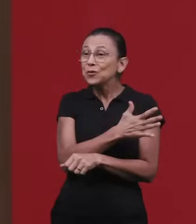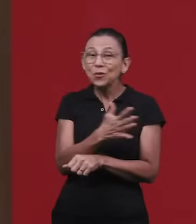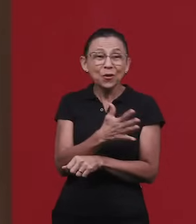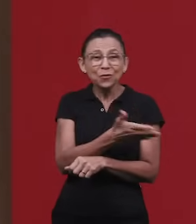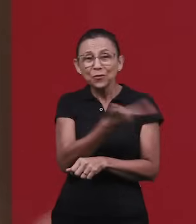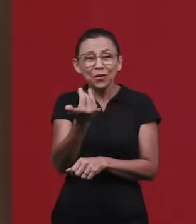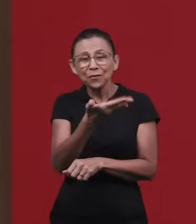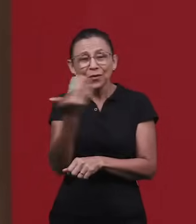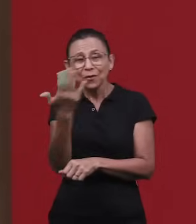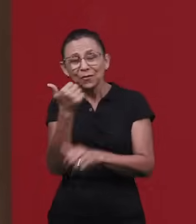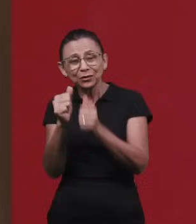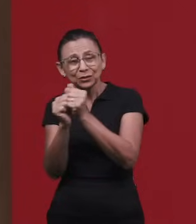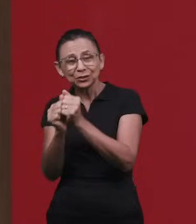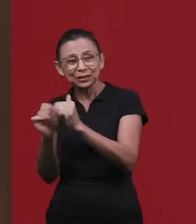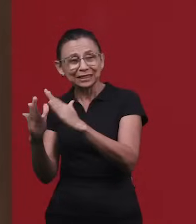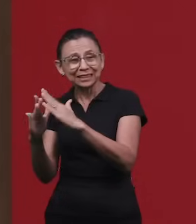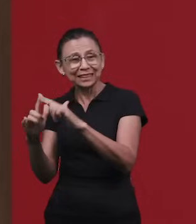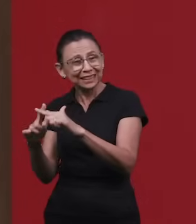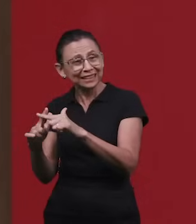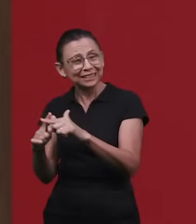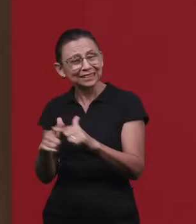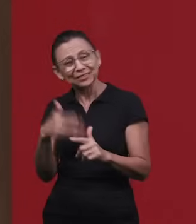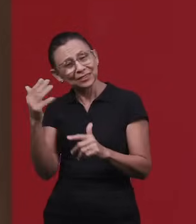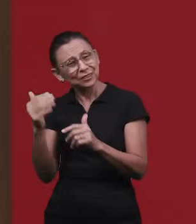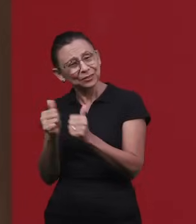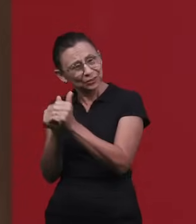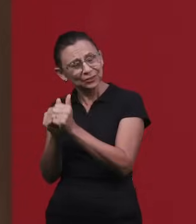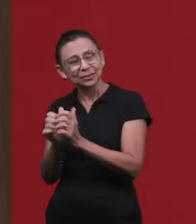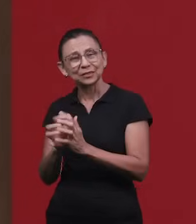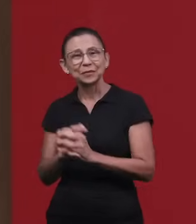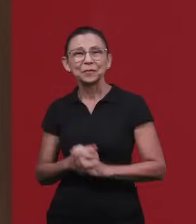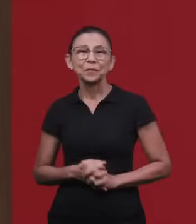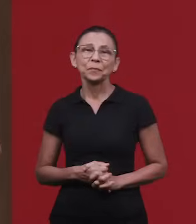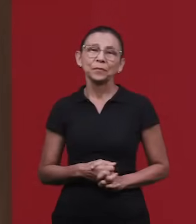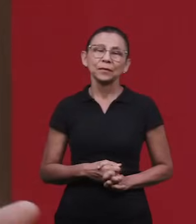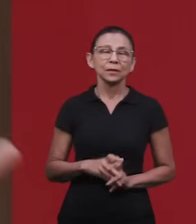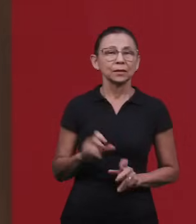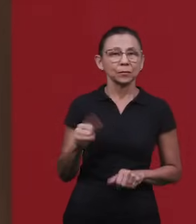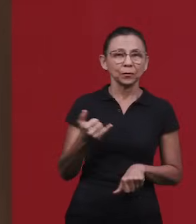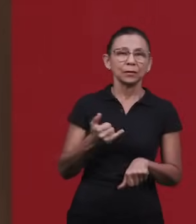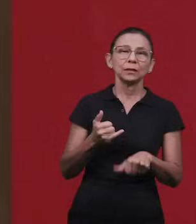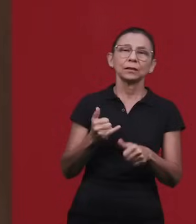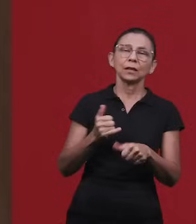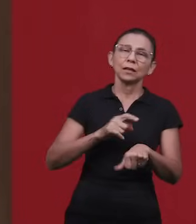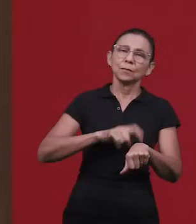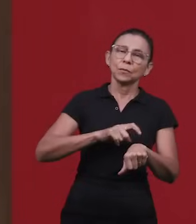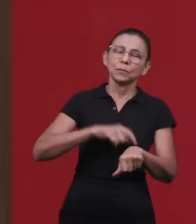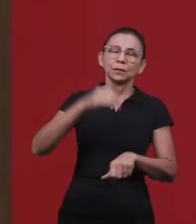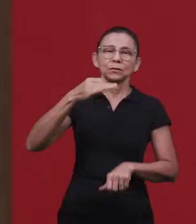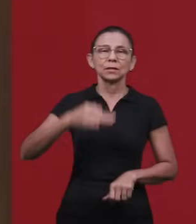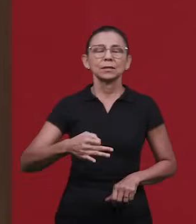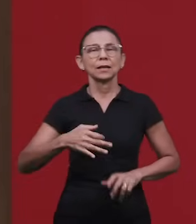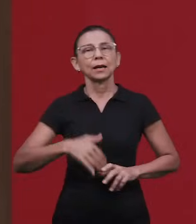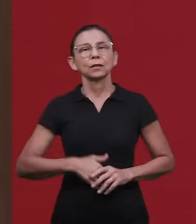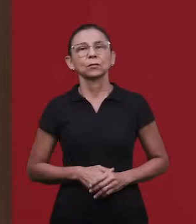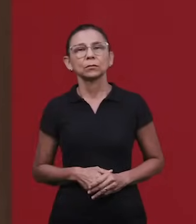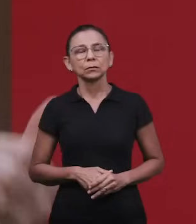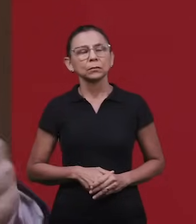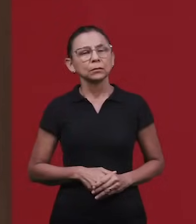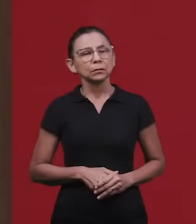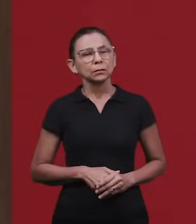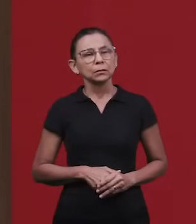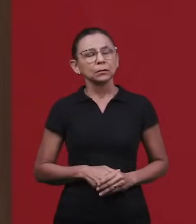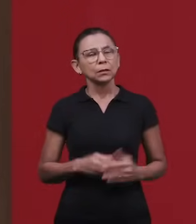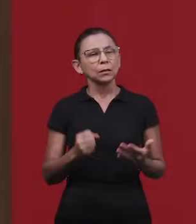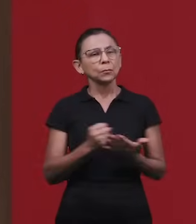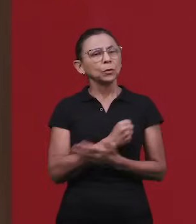aqui, vem comigo, eu não quero ficar sem você no ano novo. Quer dizer, são momentos que vai aproveitar para trazer o familiar. Até que o momento que ele vai